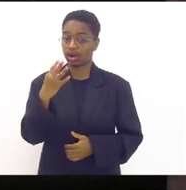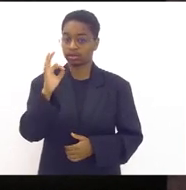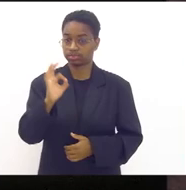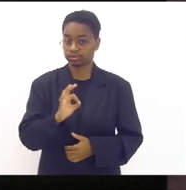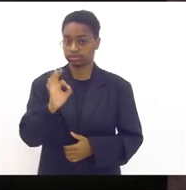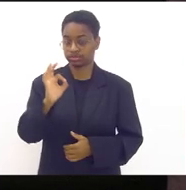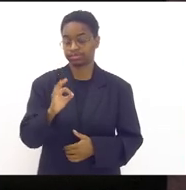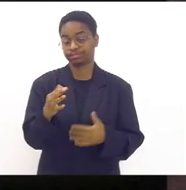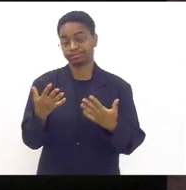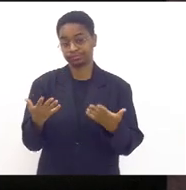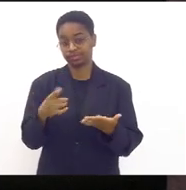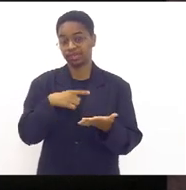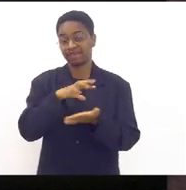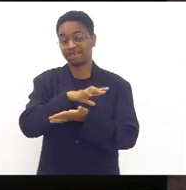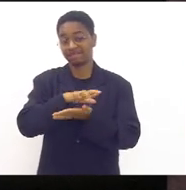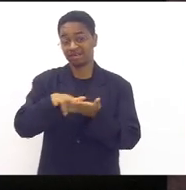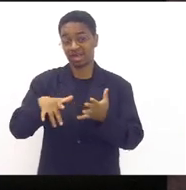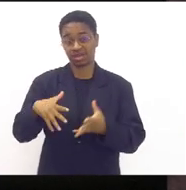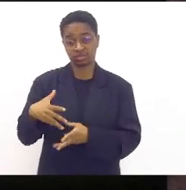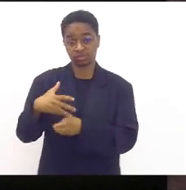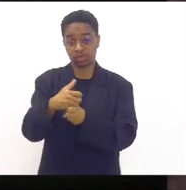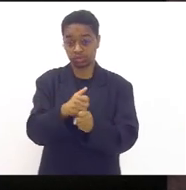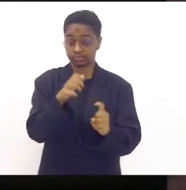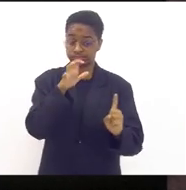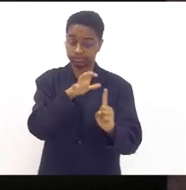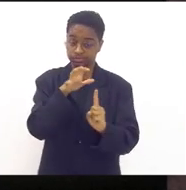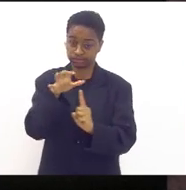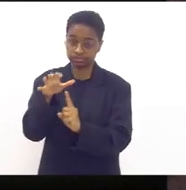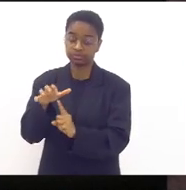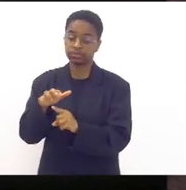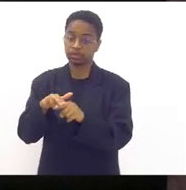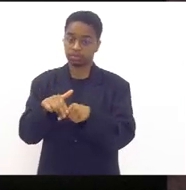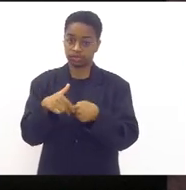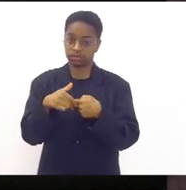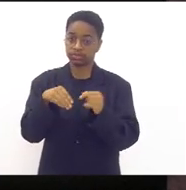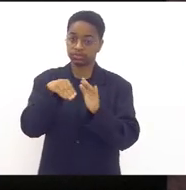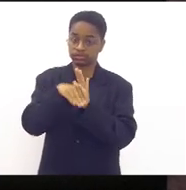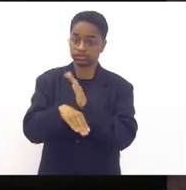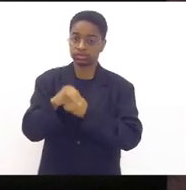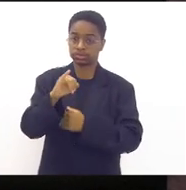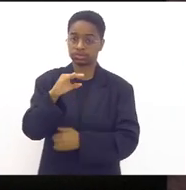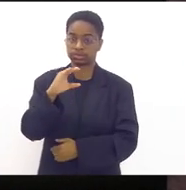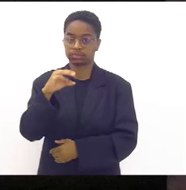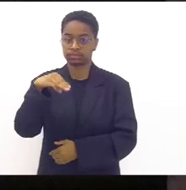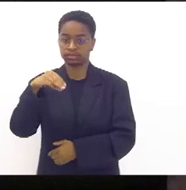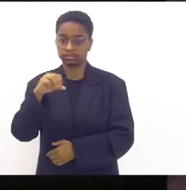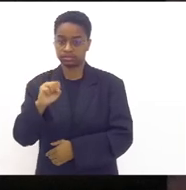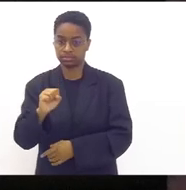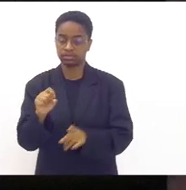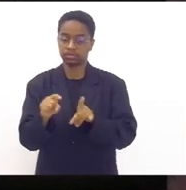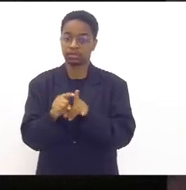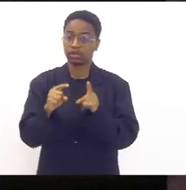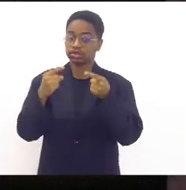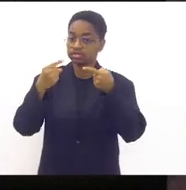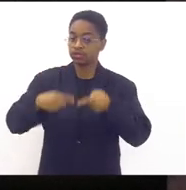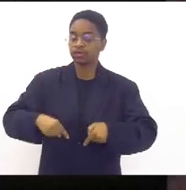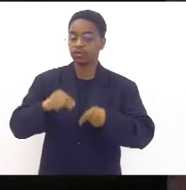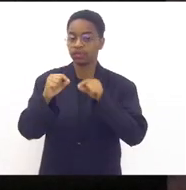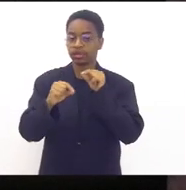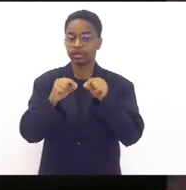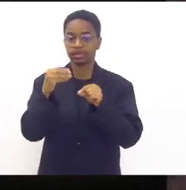sobrealíquota. De fato, assim, várias nossas contas são influenciadas por essa queda do ICMS e o desafio é a gente